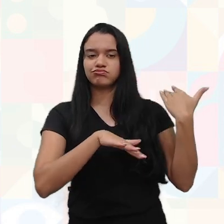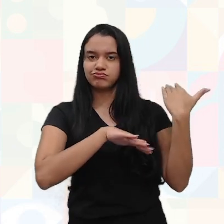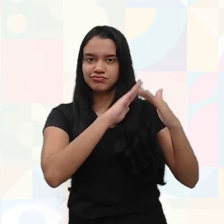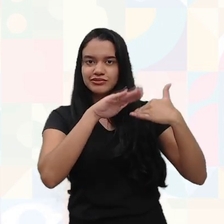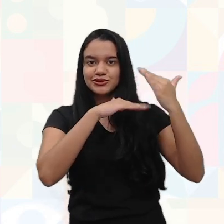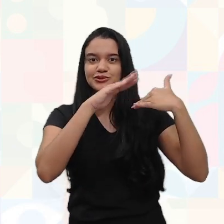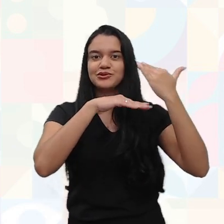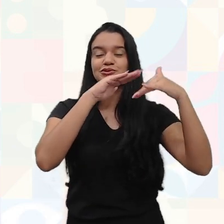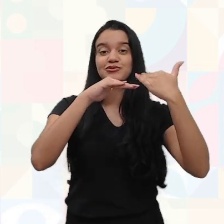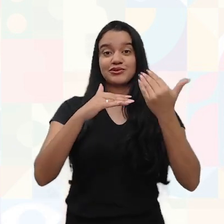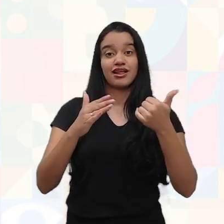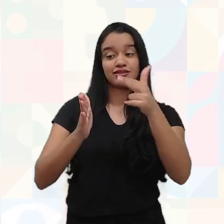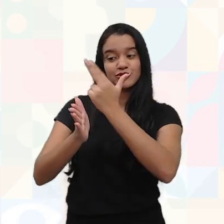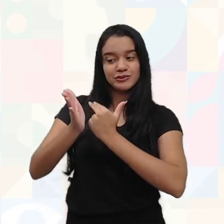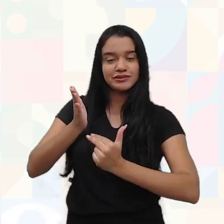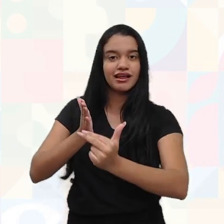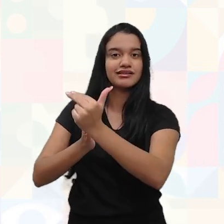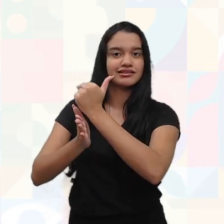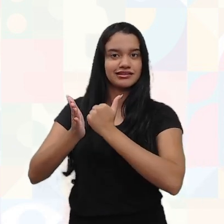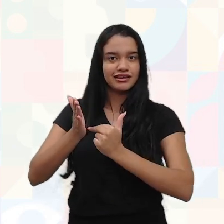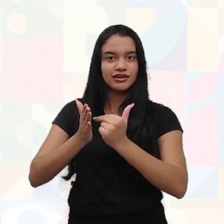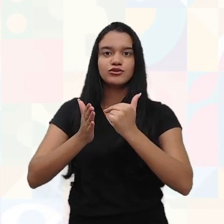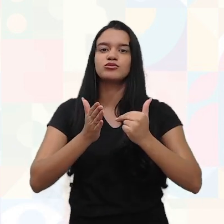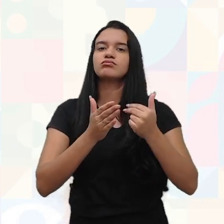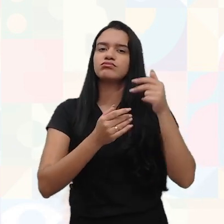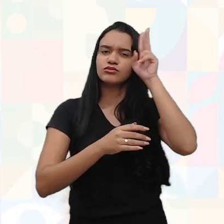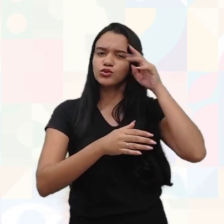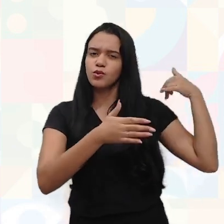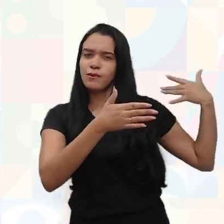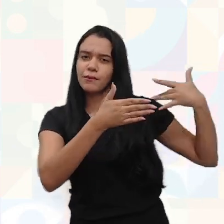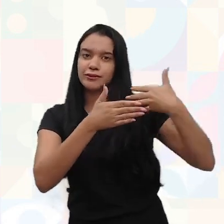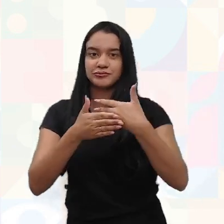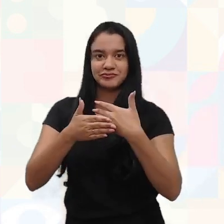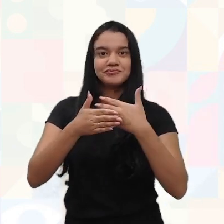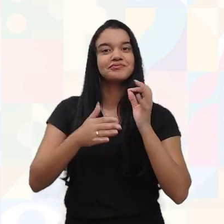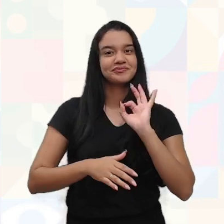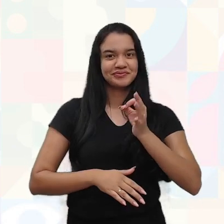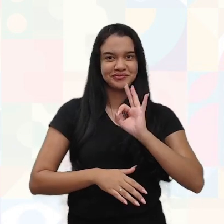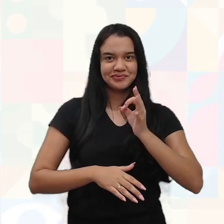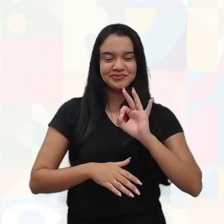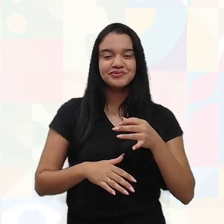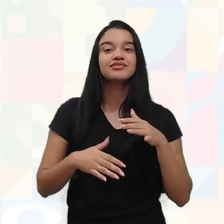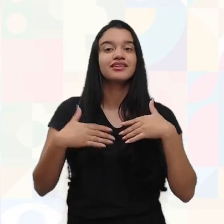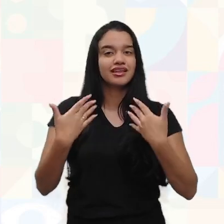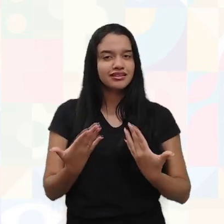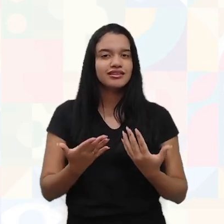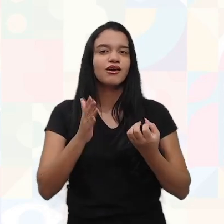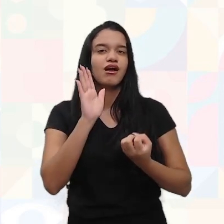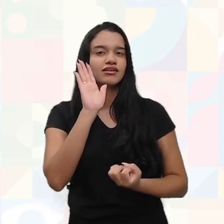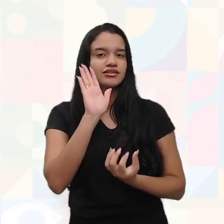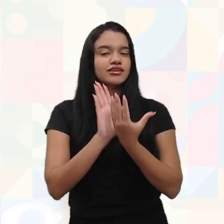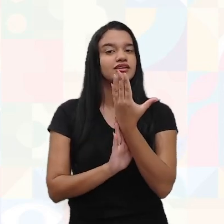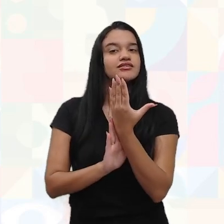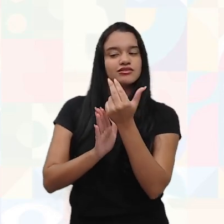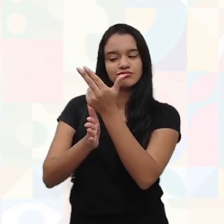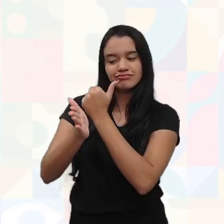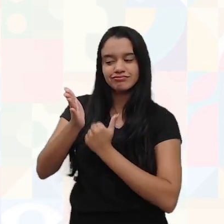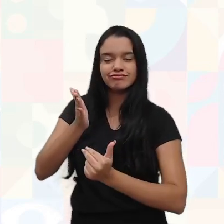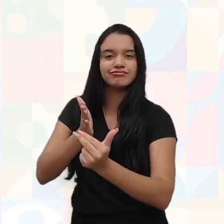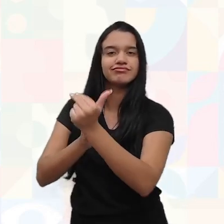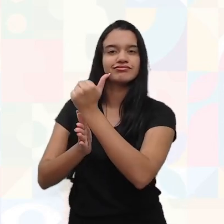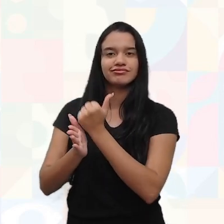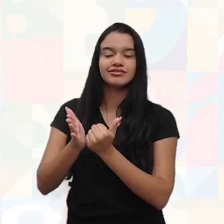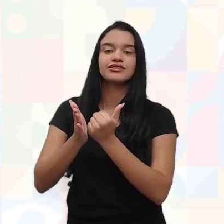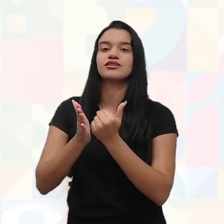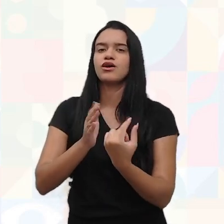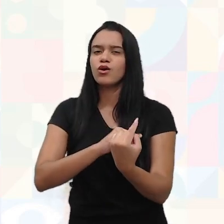desenvolvimento do desenho arquitetônico ao longo da história, tá certo? As origens do desenho arquitetônico datam de milhares